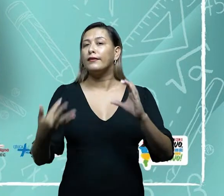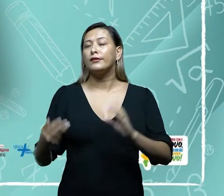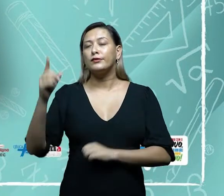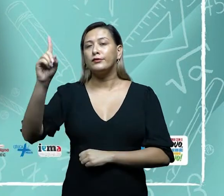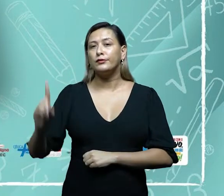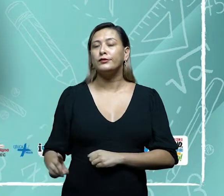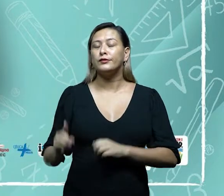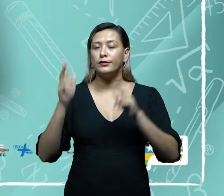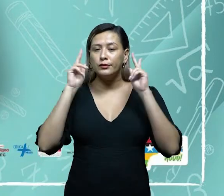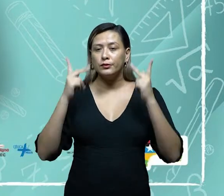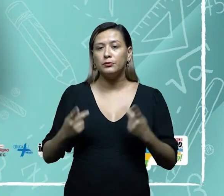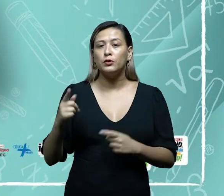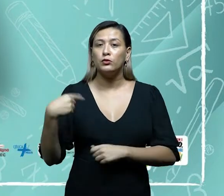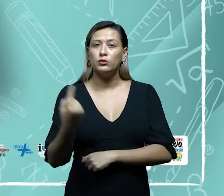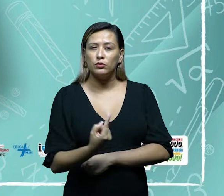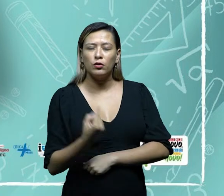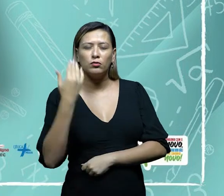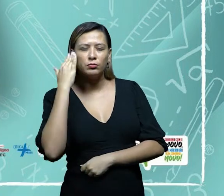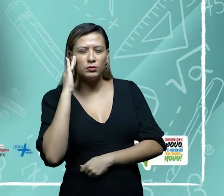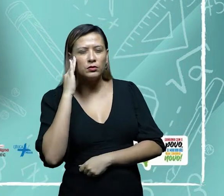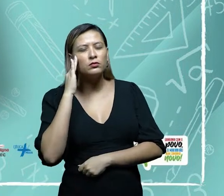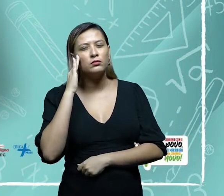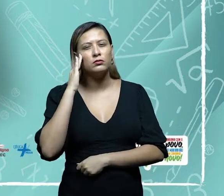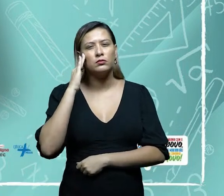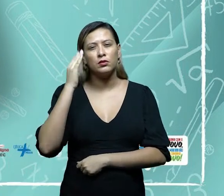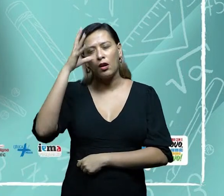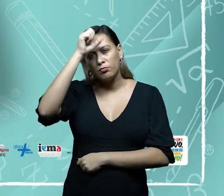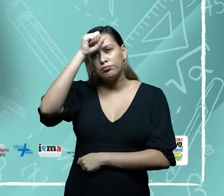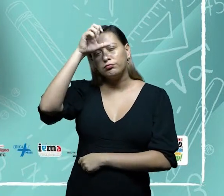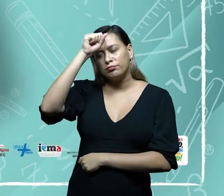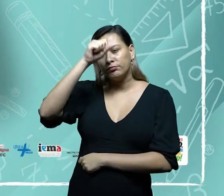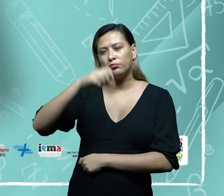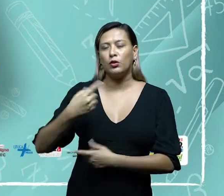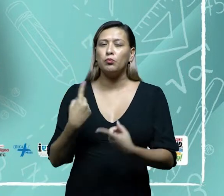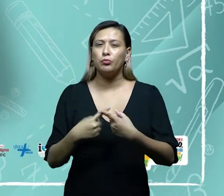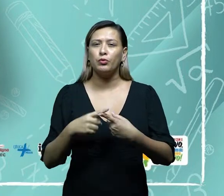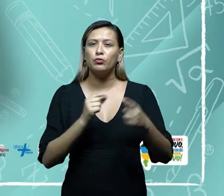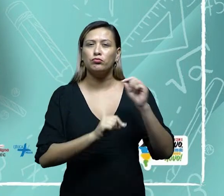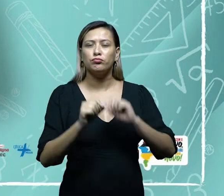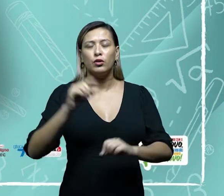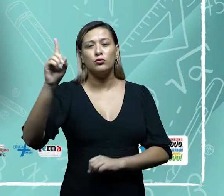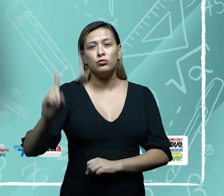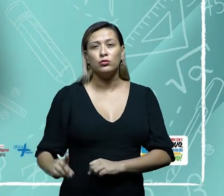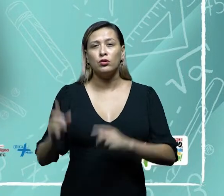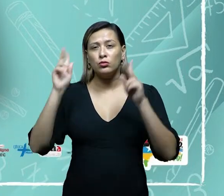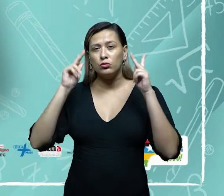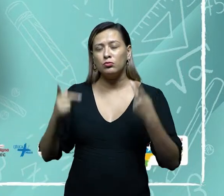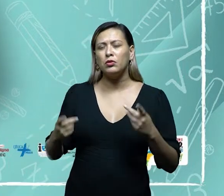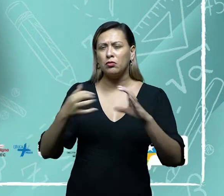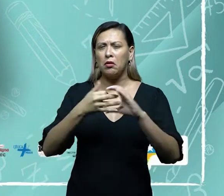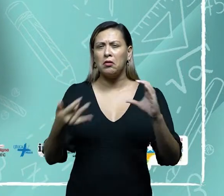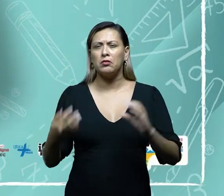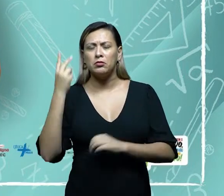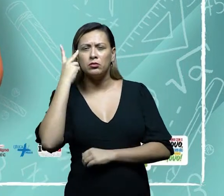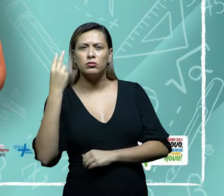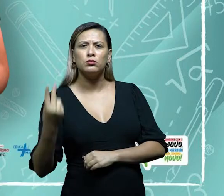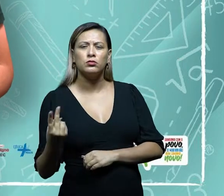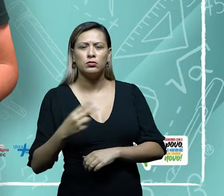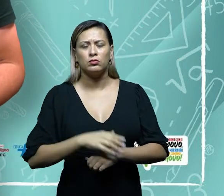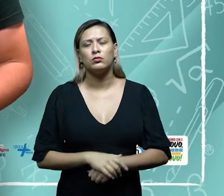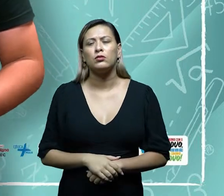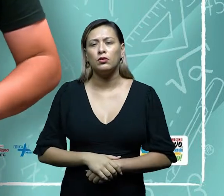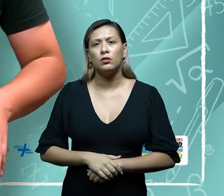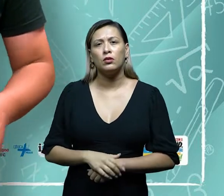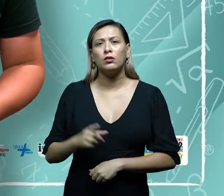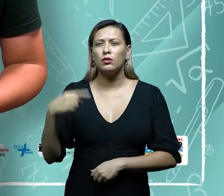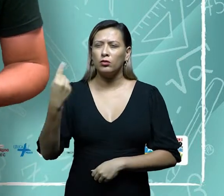Aqui a gente vai entender um pouco mais, né, o porquê dos direitos humanos terem essa característica histórica falada na nossa primeira